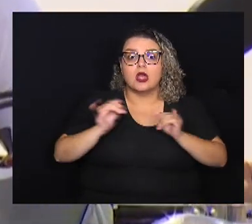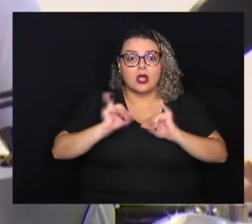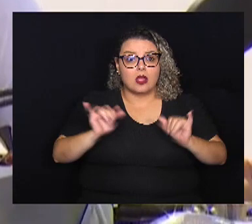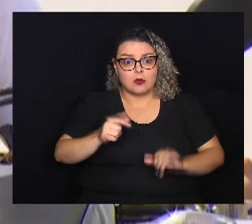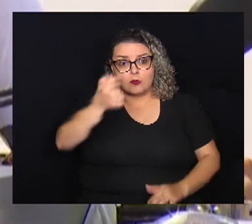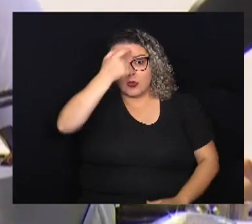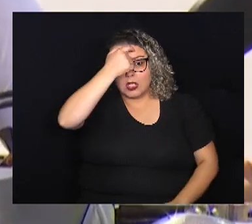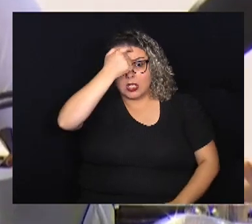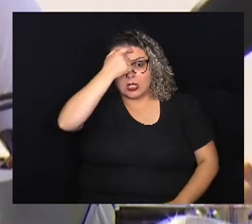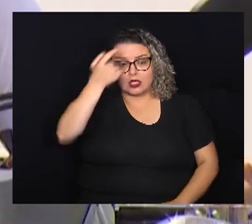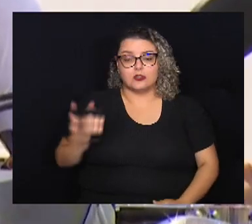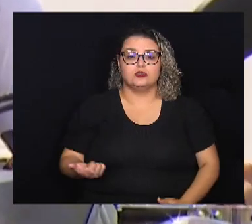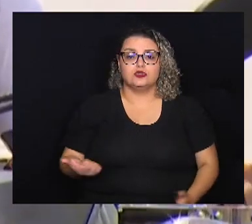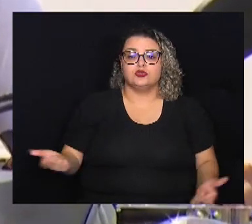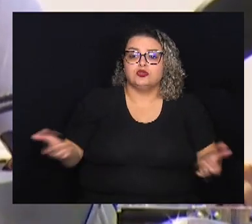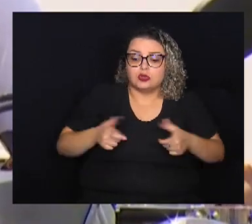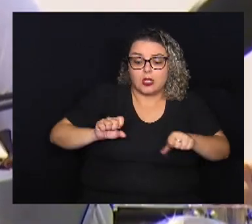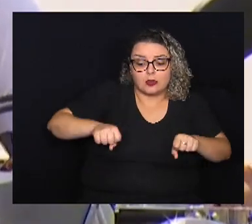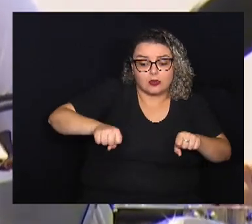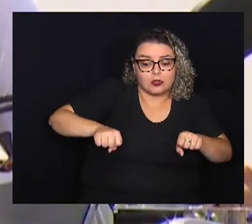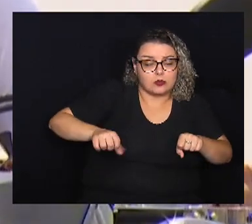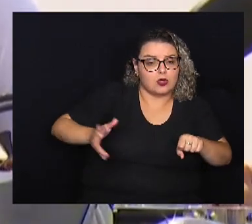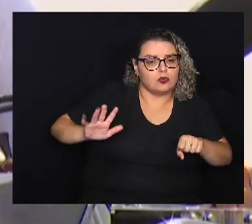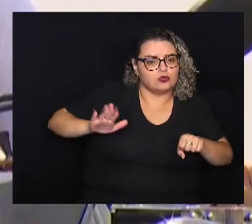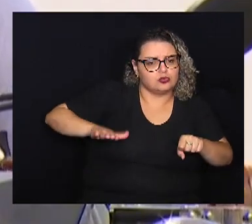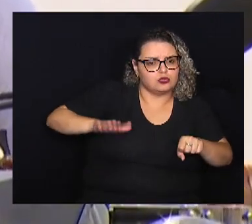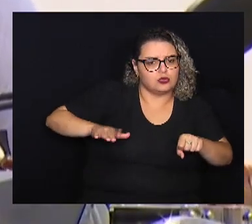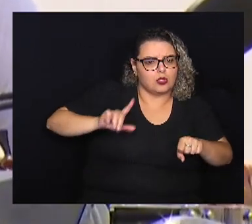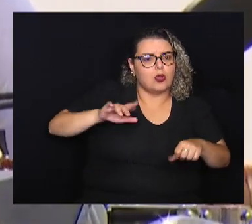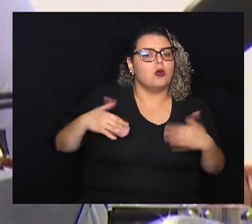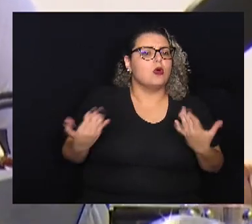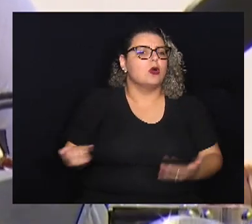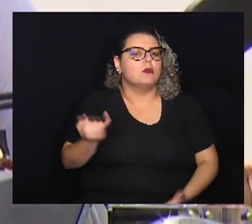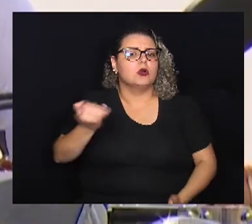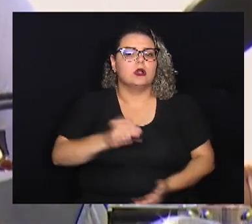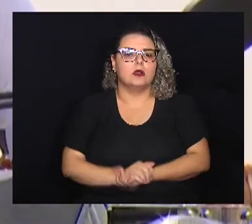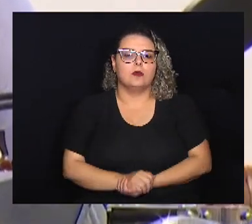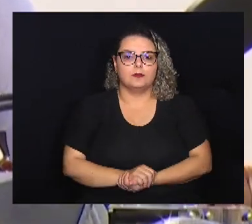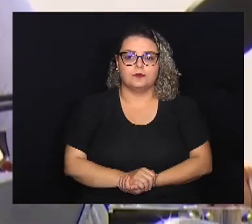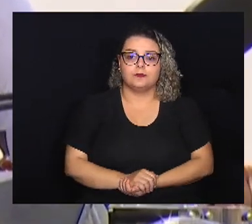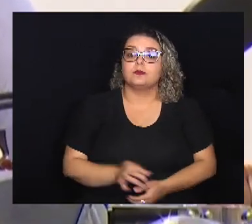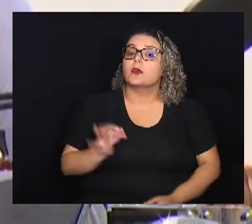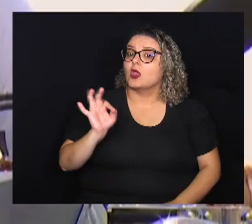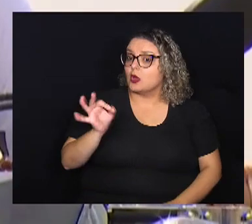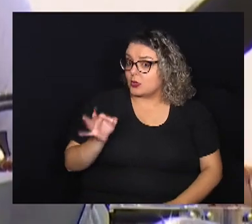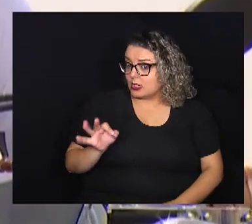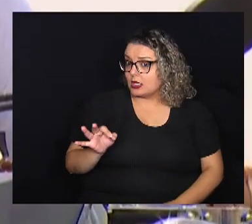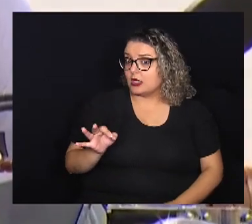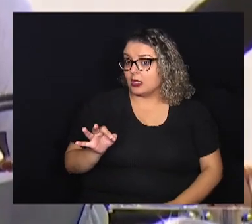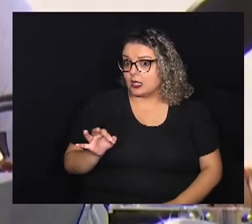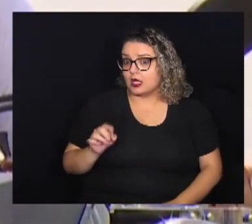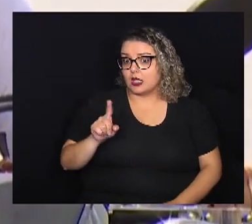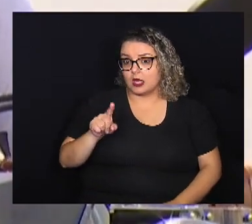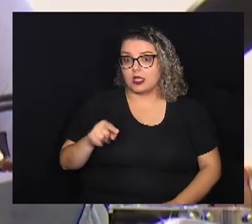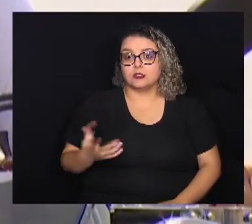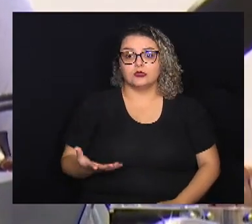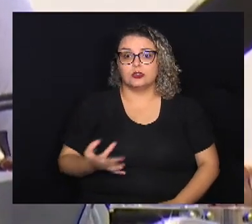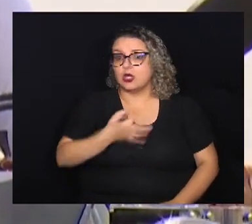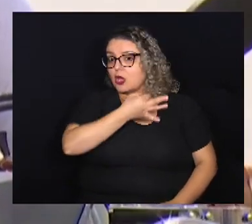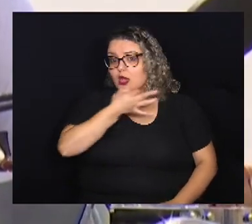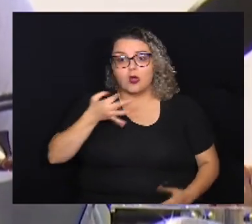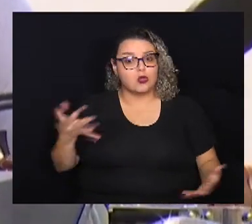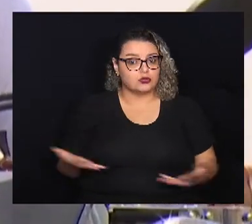conscientização de redução de velocidade pra gente salvar vidas. É a importância disso? Com certeza. É isso aí. Ótimo